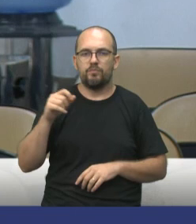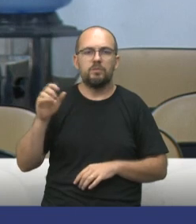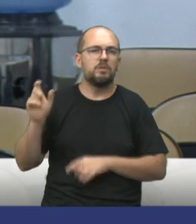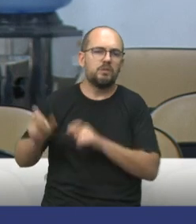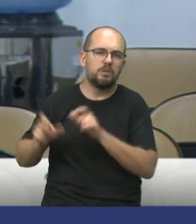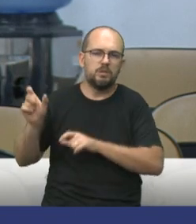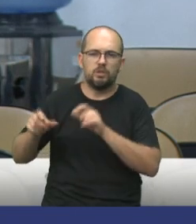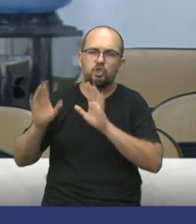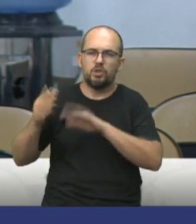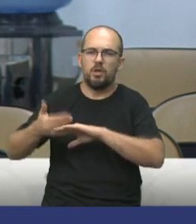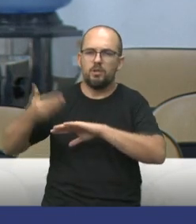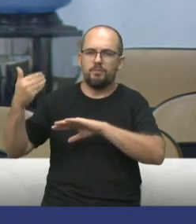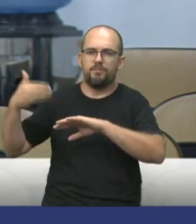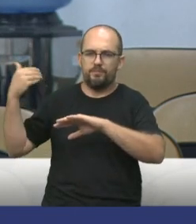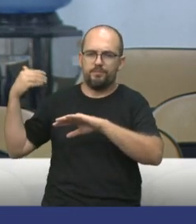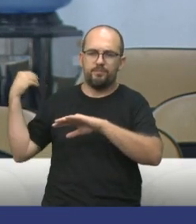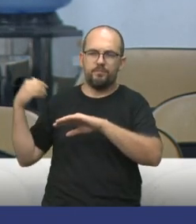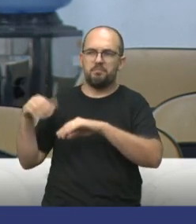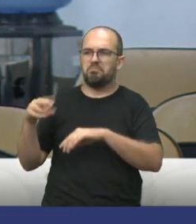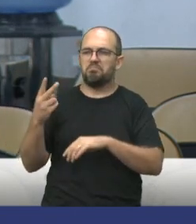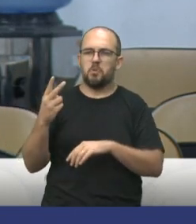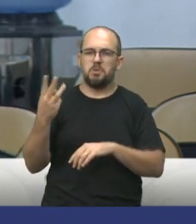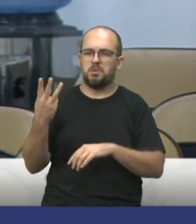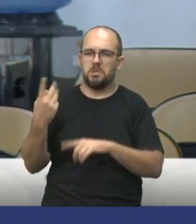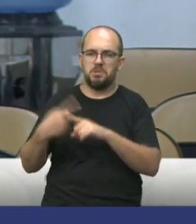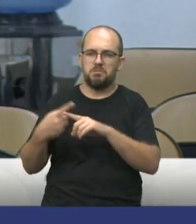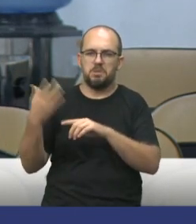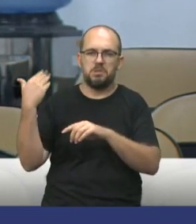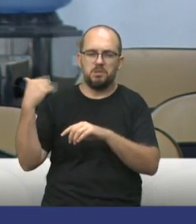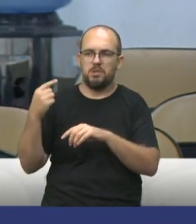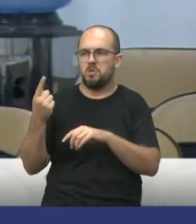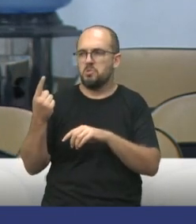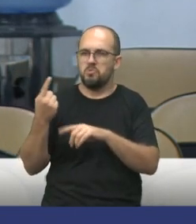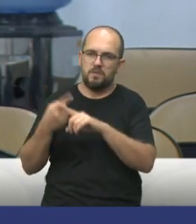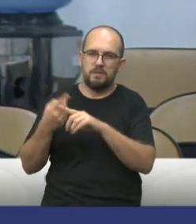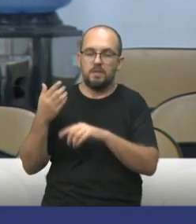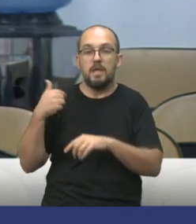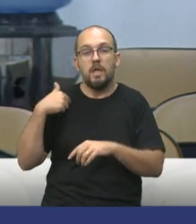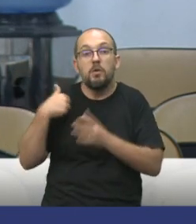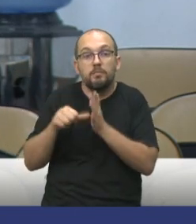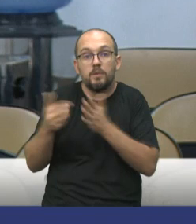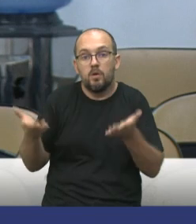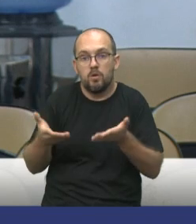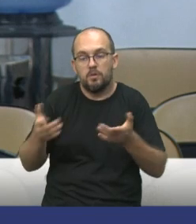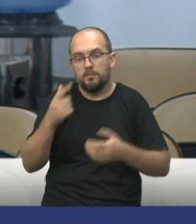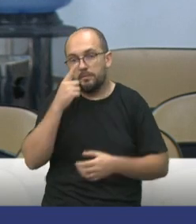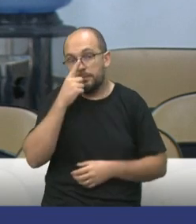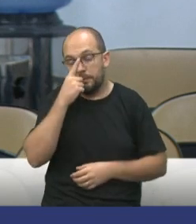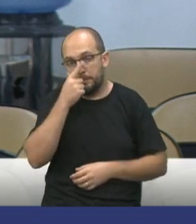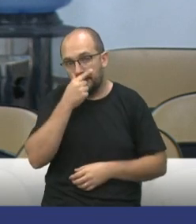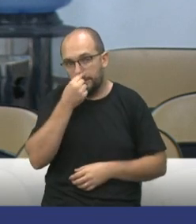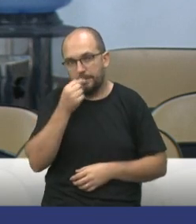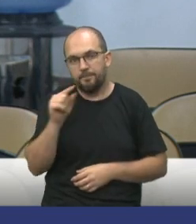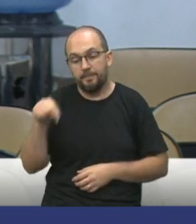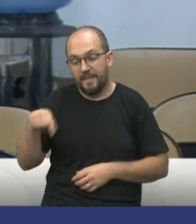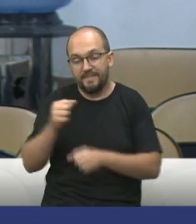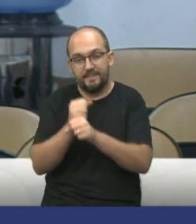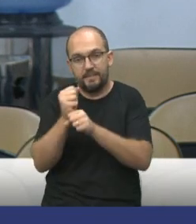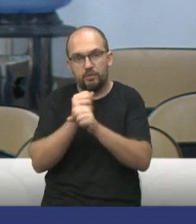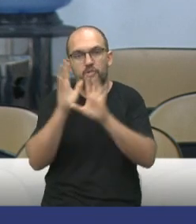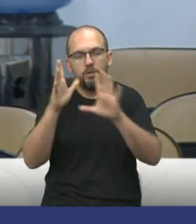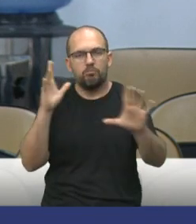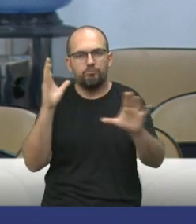a alguns mandatos, algumas a 2, 3 mandatos, outras a 1 mandato, estão cumprindo o segundo. Só nesse ano nós já